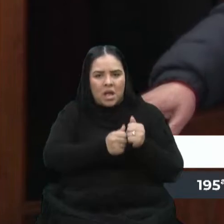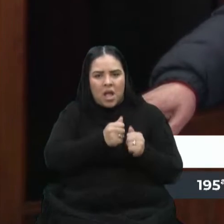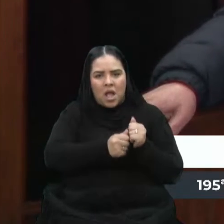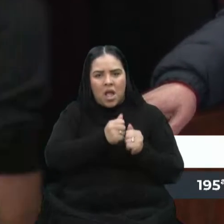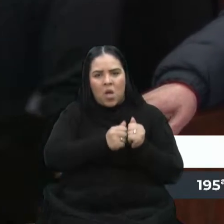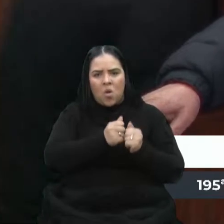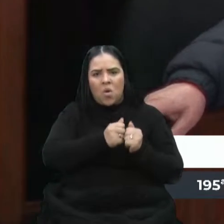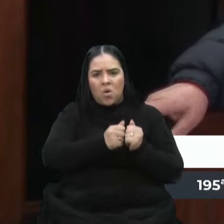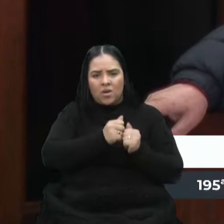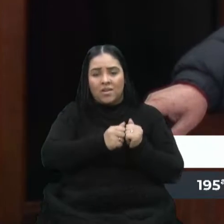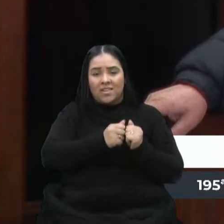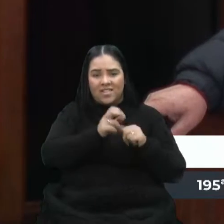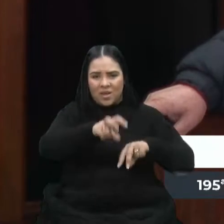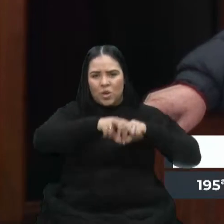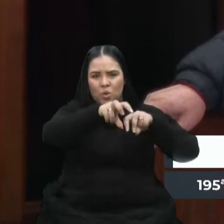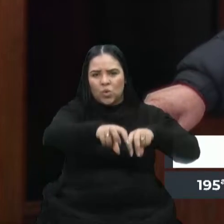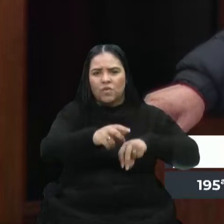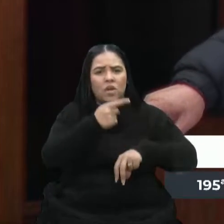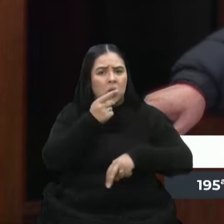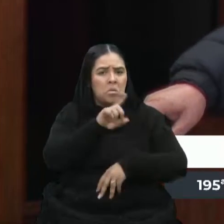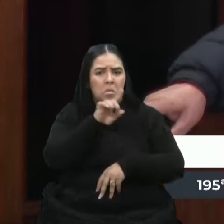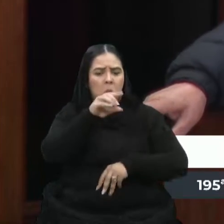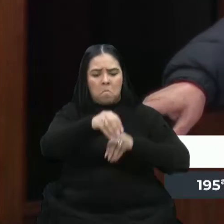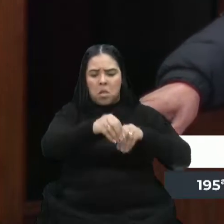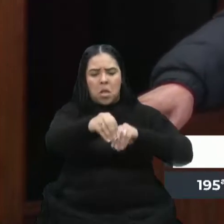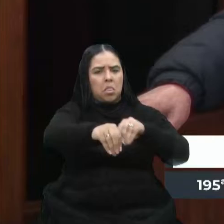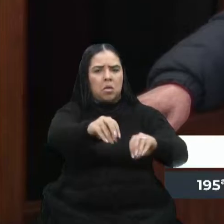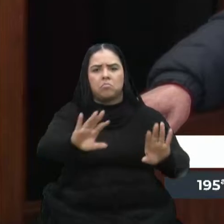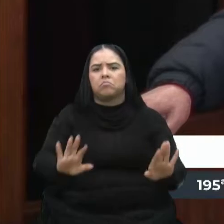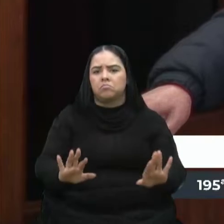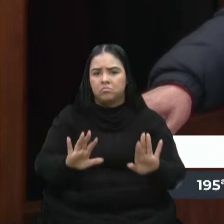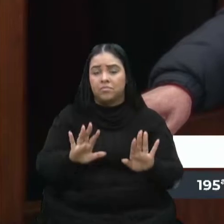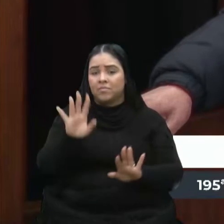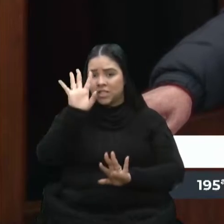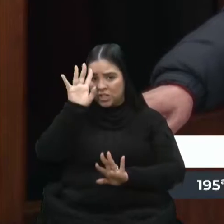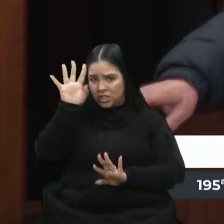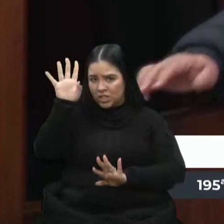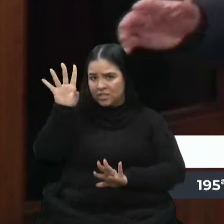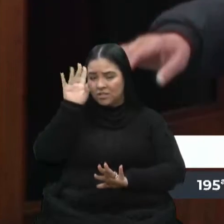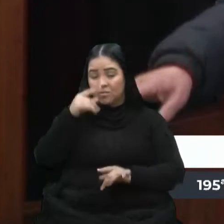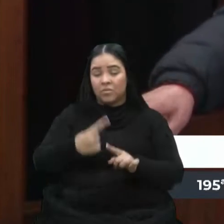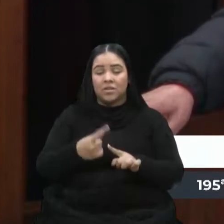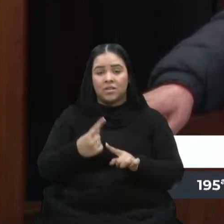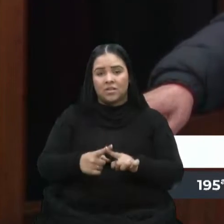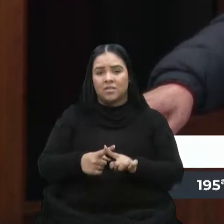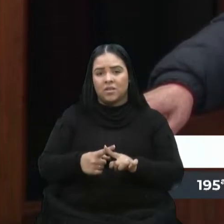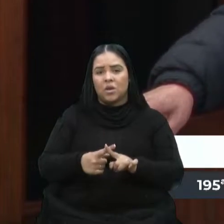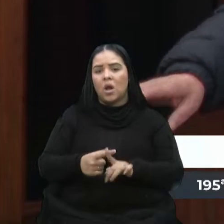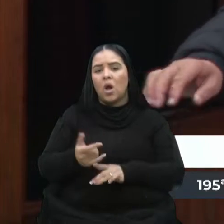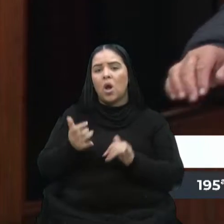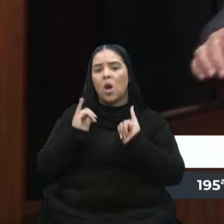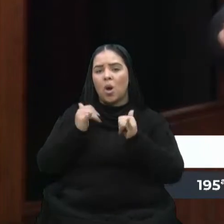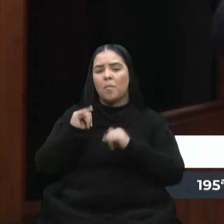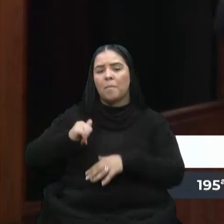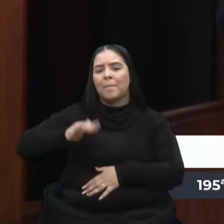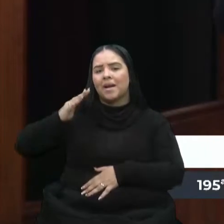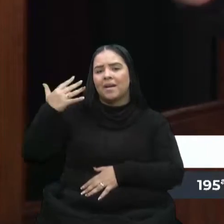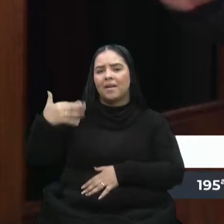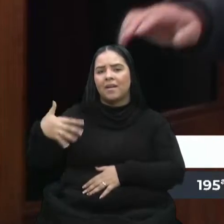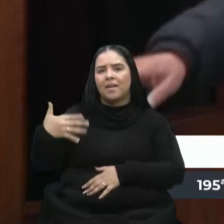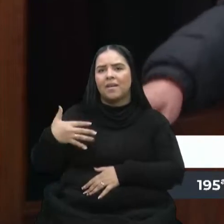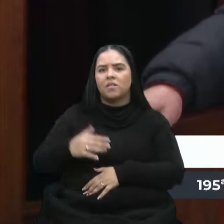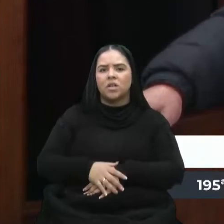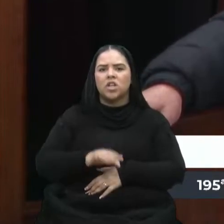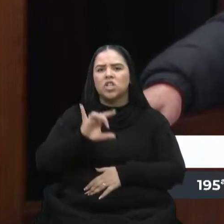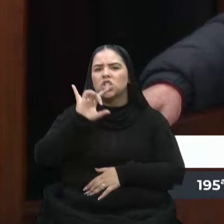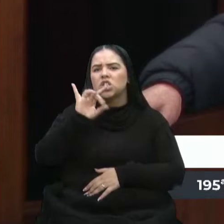plantar esse ano. Diz que não vão plantar. Então, imagina assim, a passagem do ônibus aumenta. Não foi só